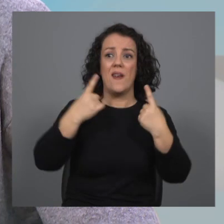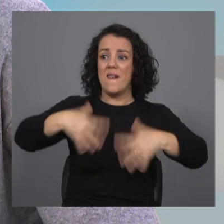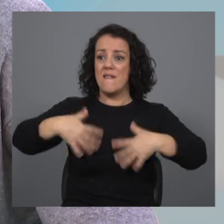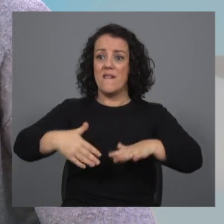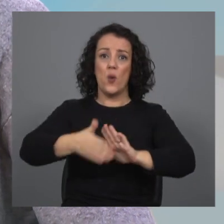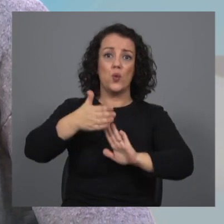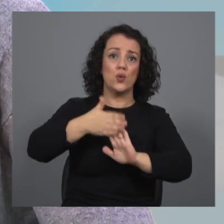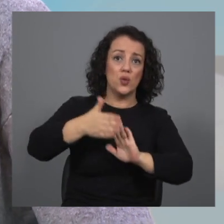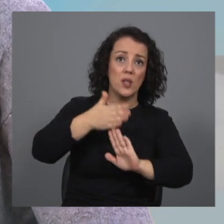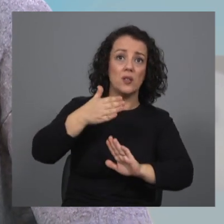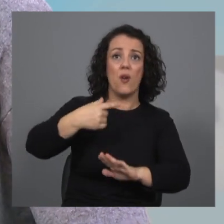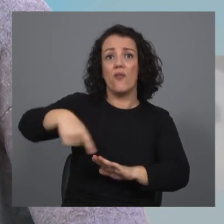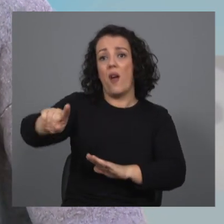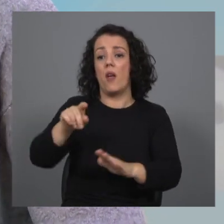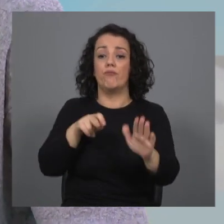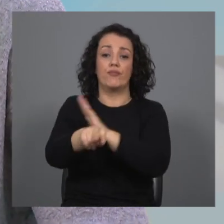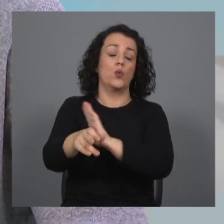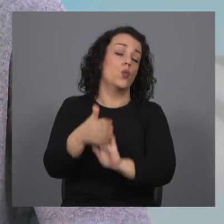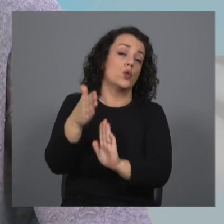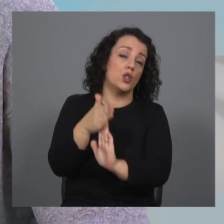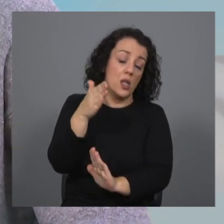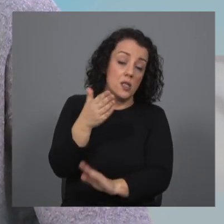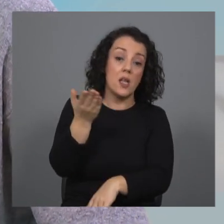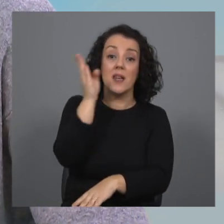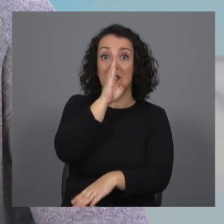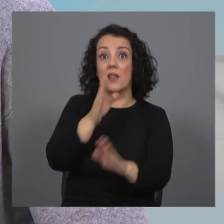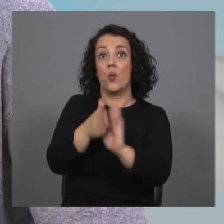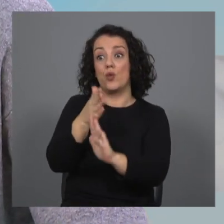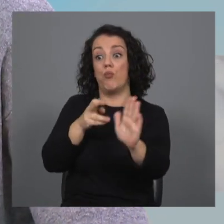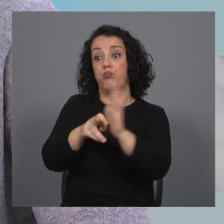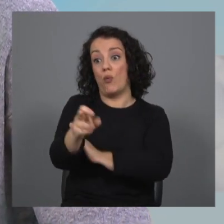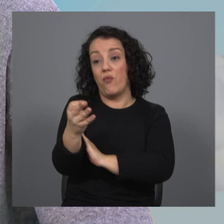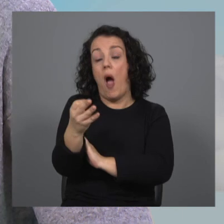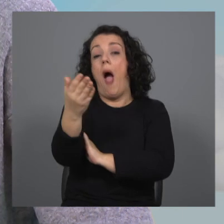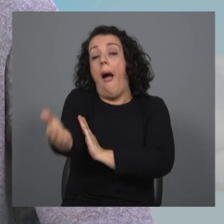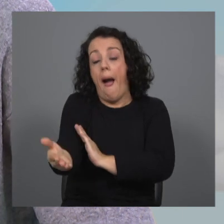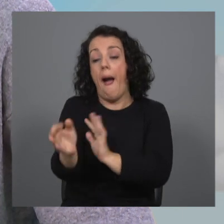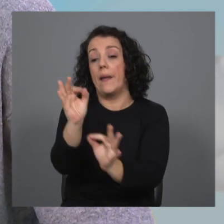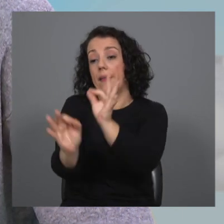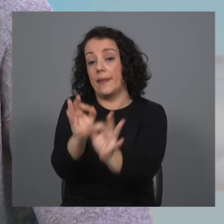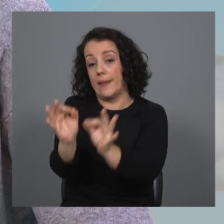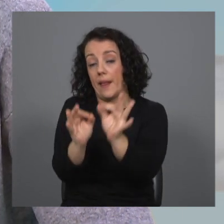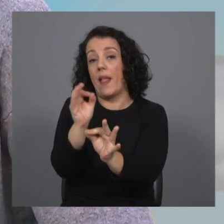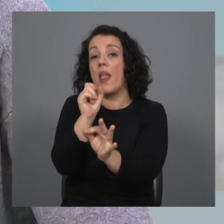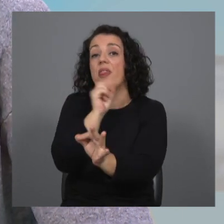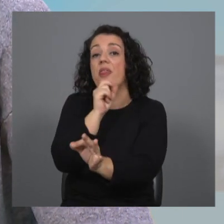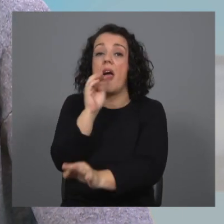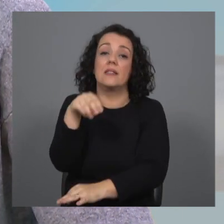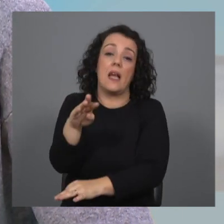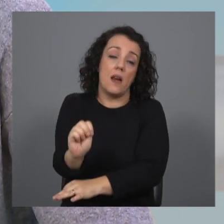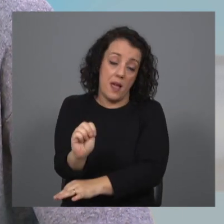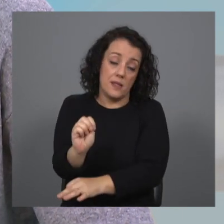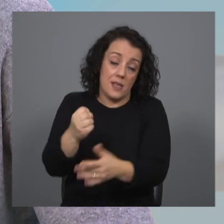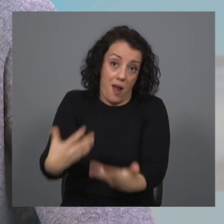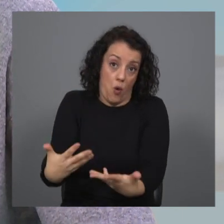por recorrer ao serviço de urgência, e se assim for, acabam por ter a resposta que precisam, dentro daquilo que é a resposta que o SNS tem capacidade de dar